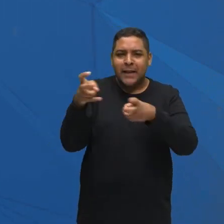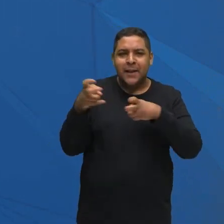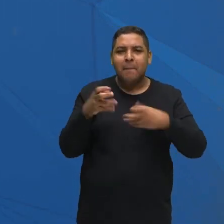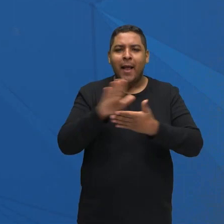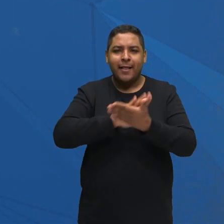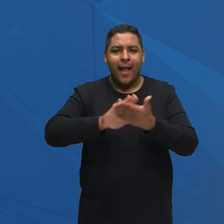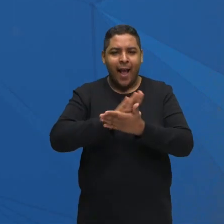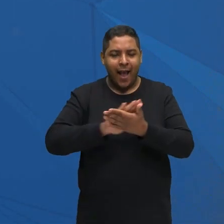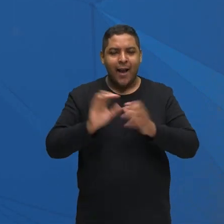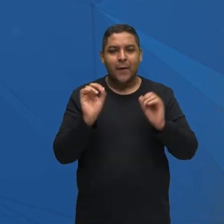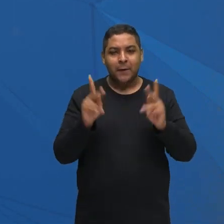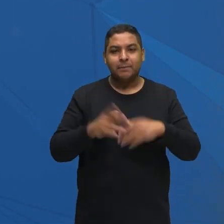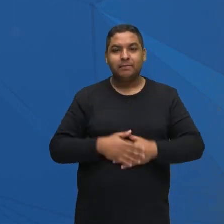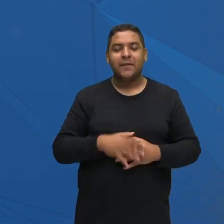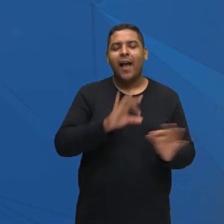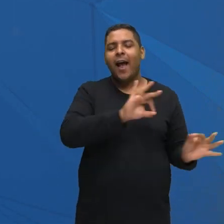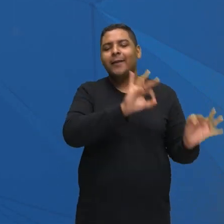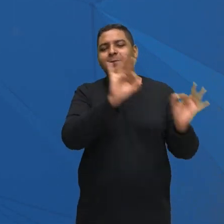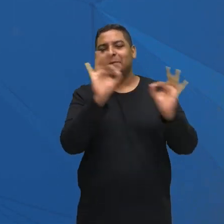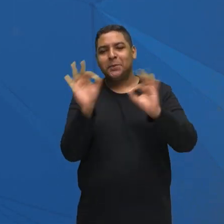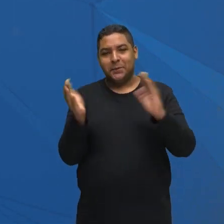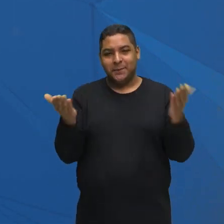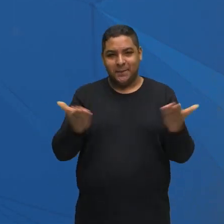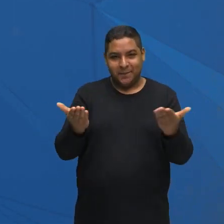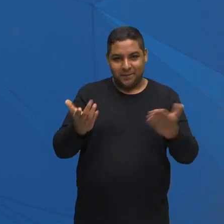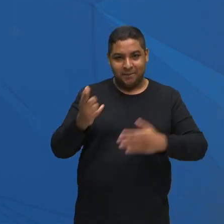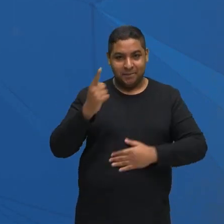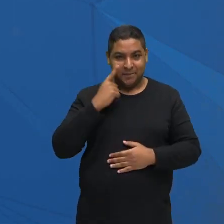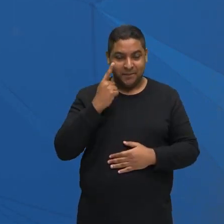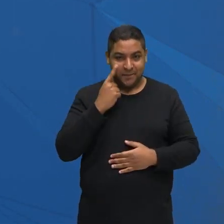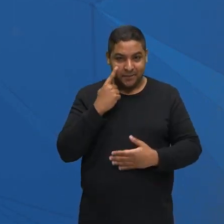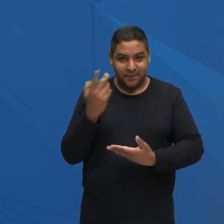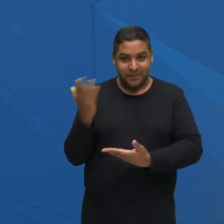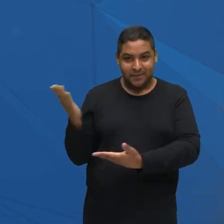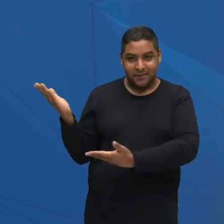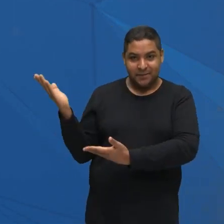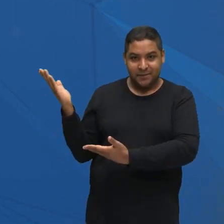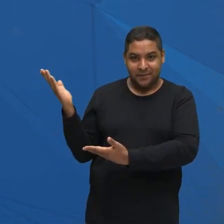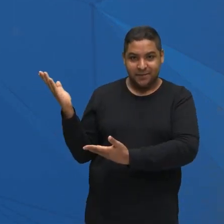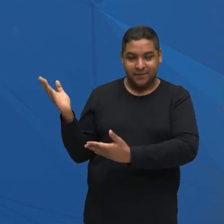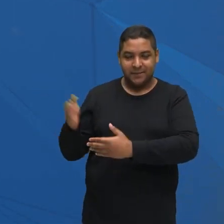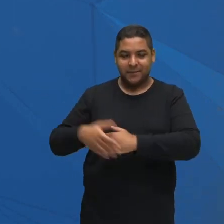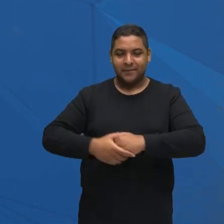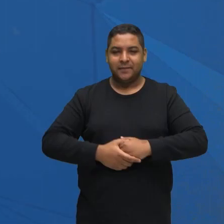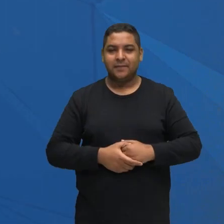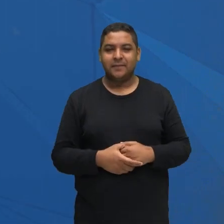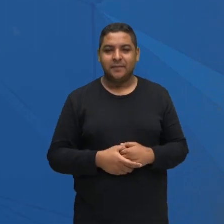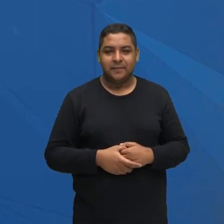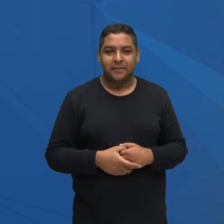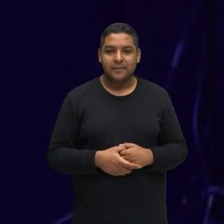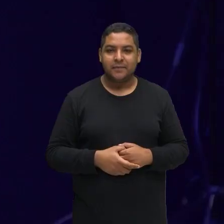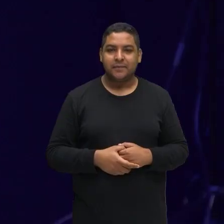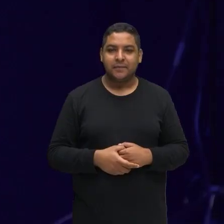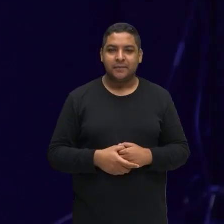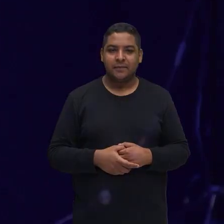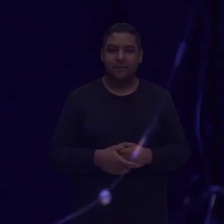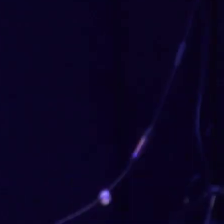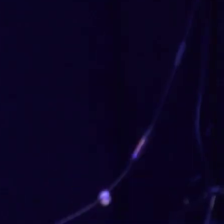lá prestigiar o clipe aí do nosso querido Nicolás Júnior. Vamos dar uma olhada.